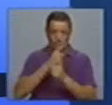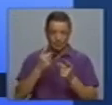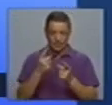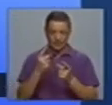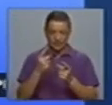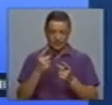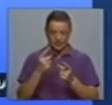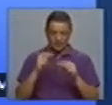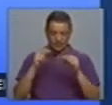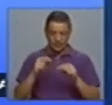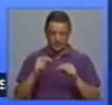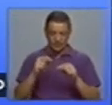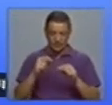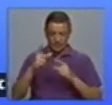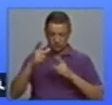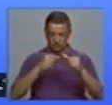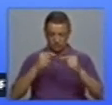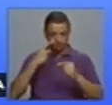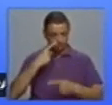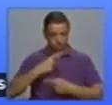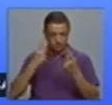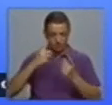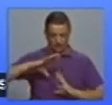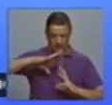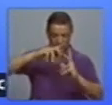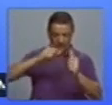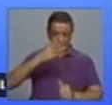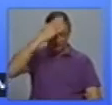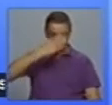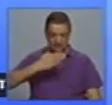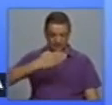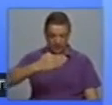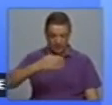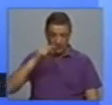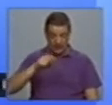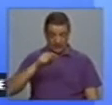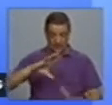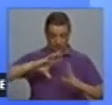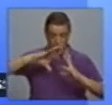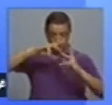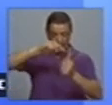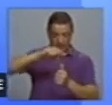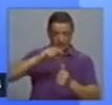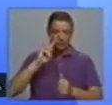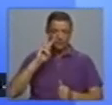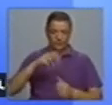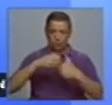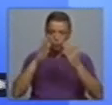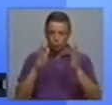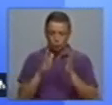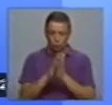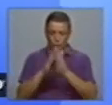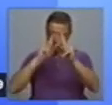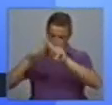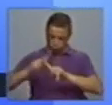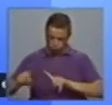é, neste caso, não a estrela da semana, mas sim o planeta da semana? Porque neste planeta foram detectados todo um